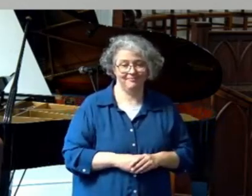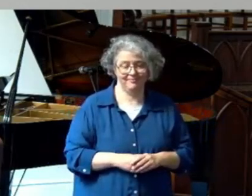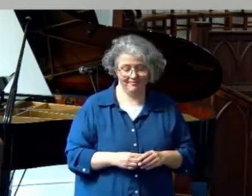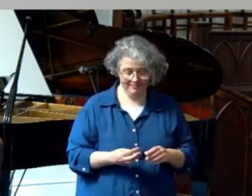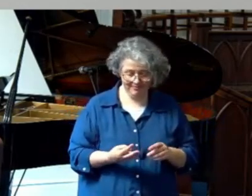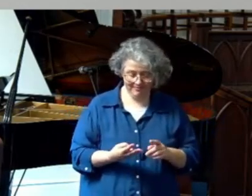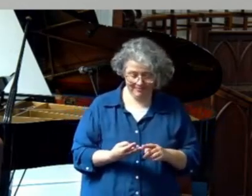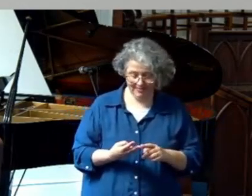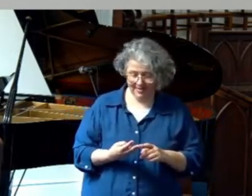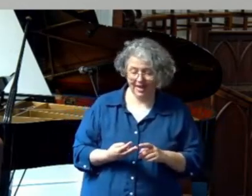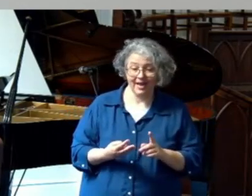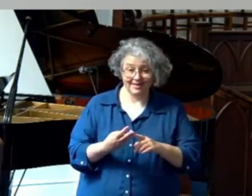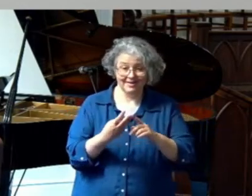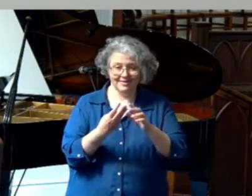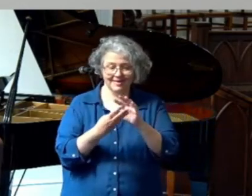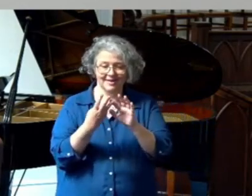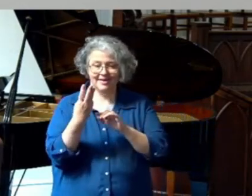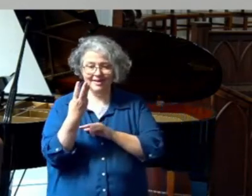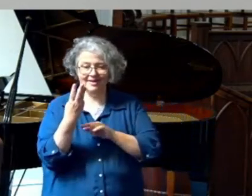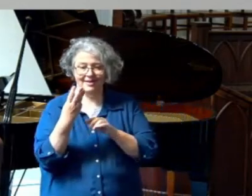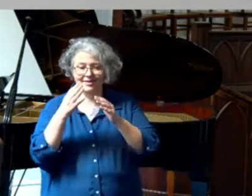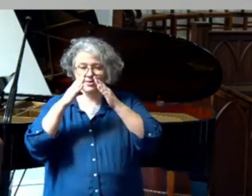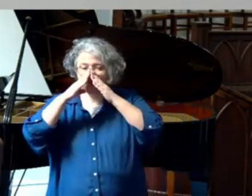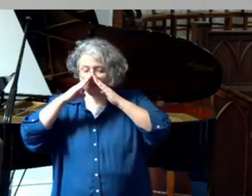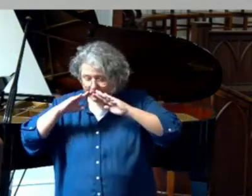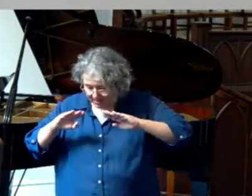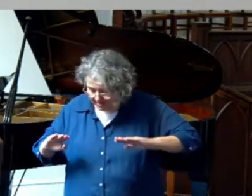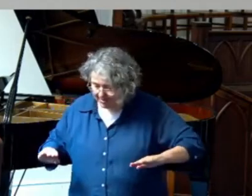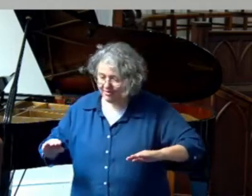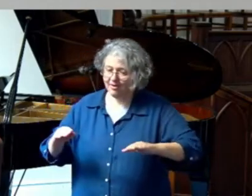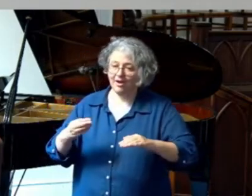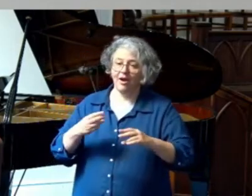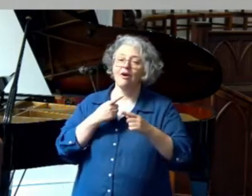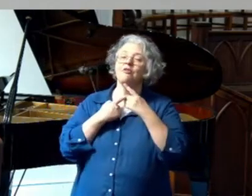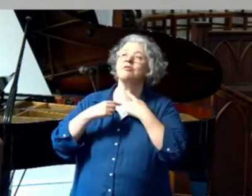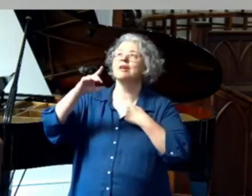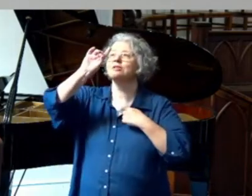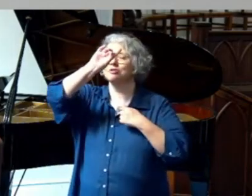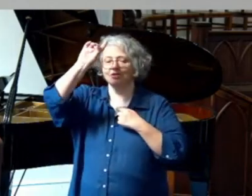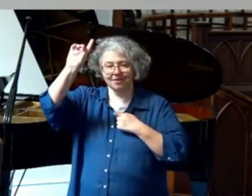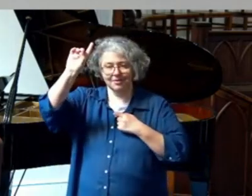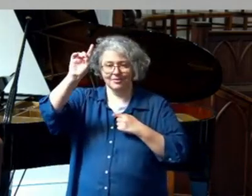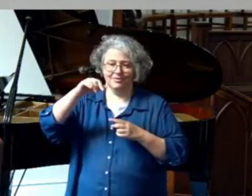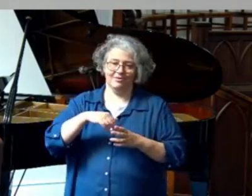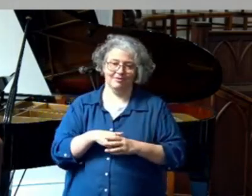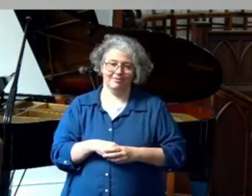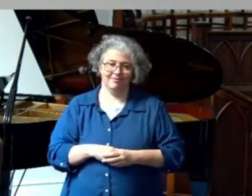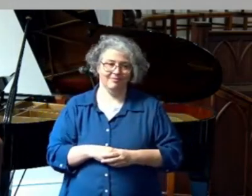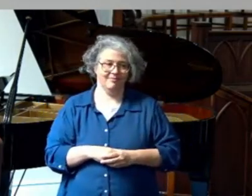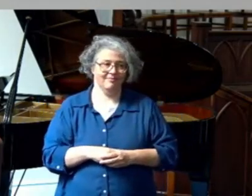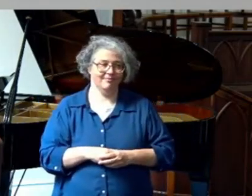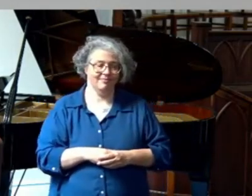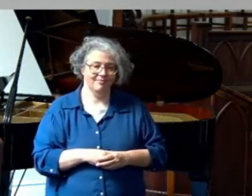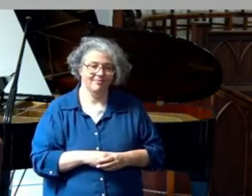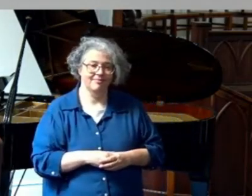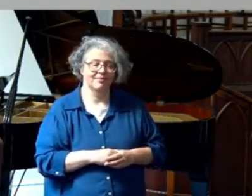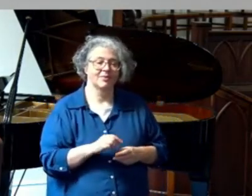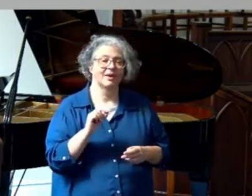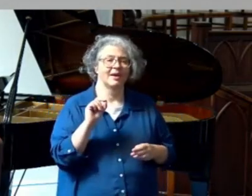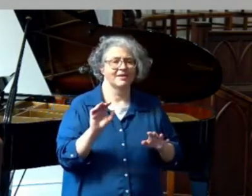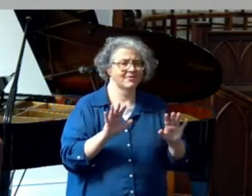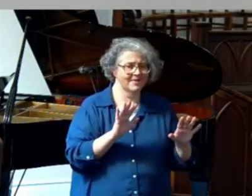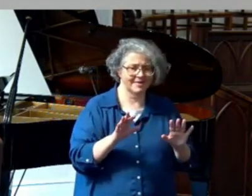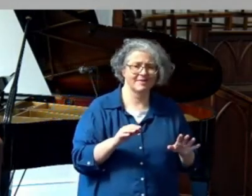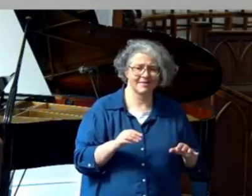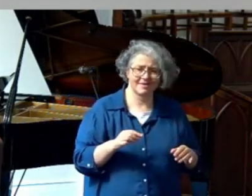terceira coisa, a submissão à vontade de Deus ajusta a vida do crente. Isso parece estranho no primeiro momento, mas